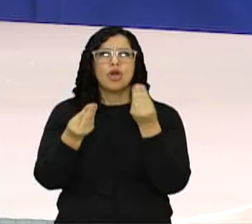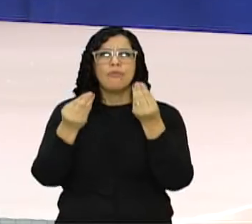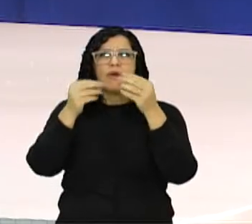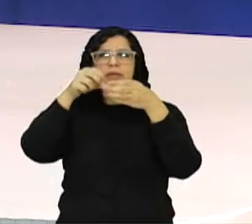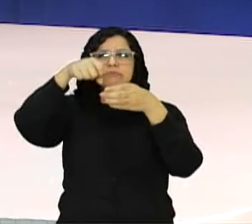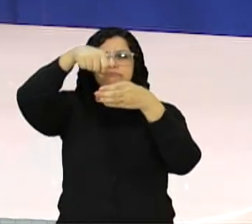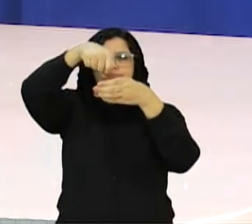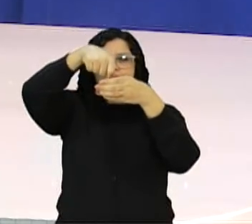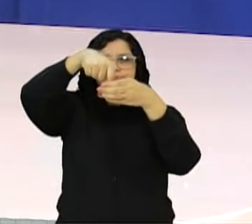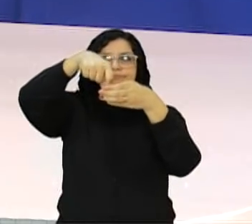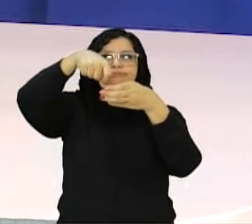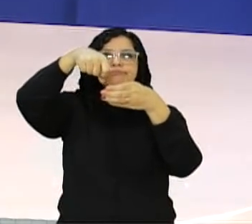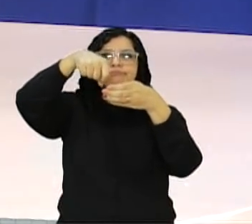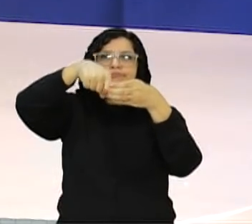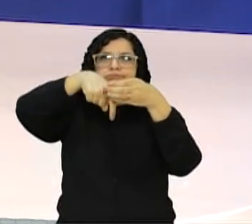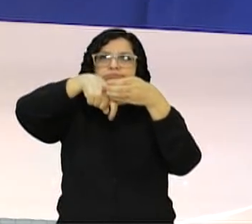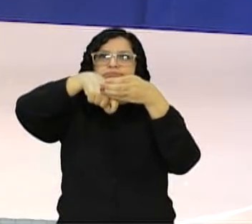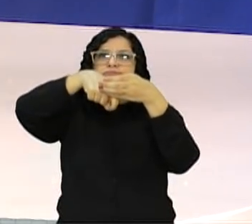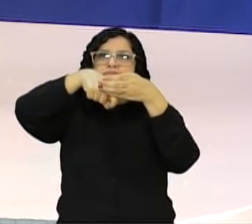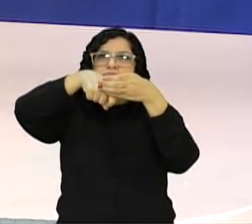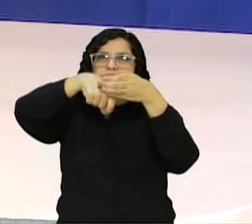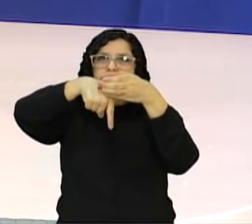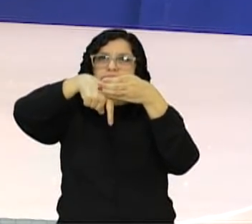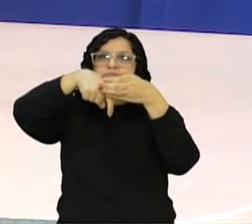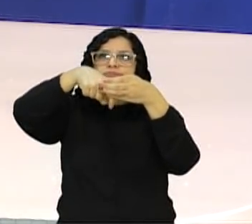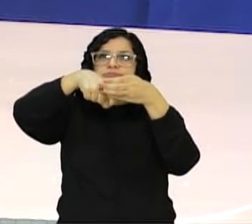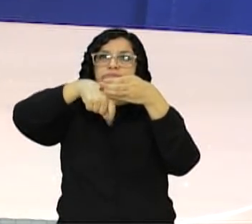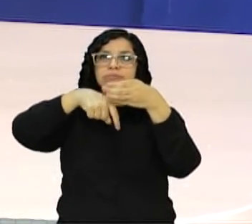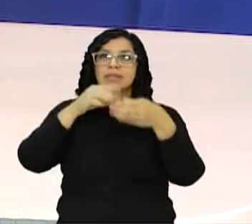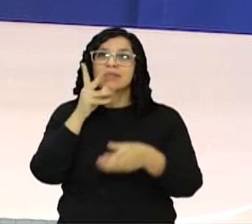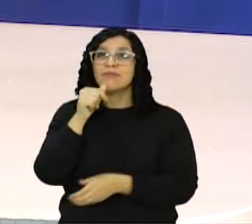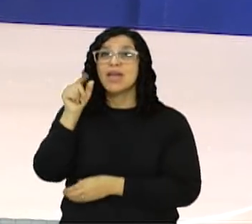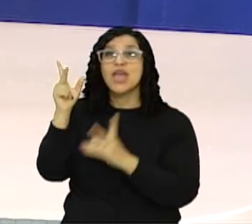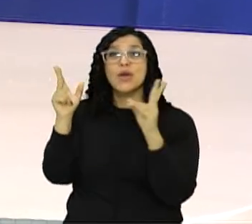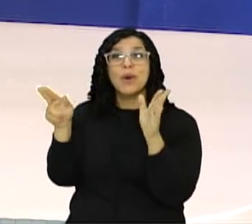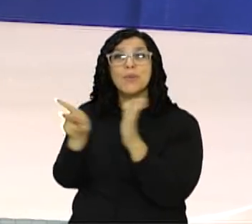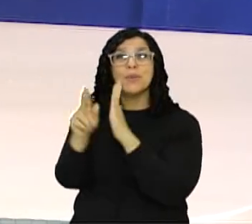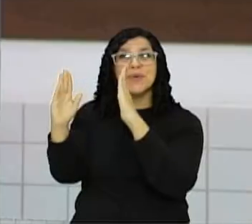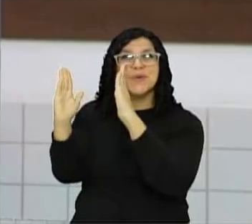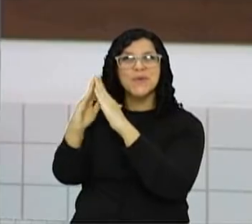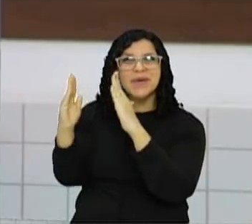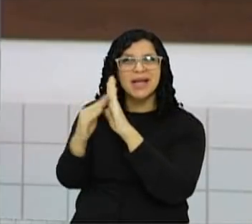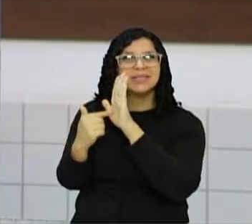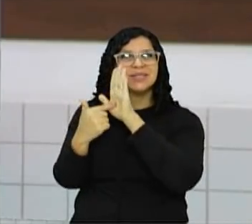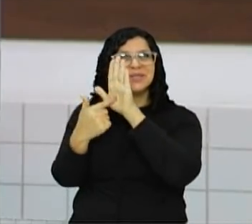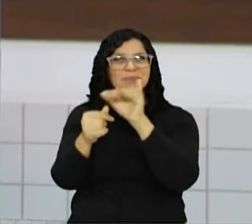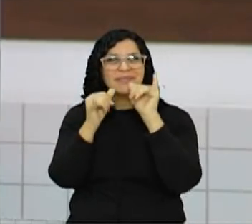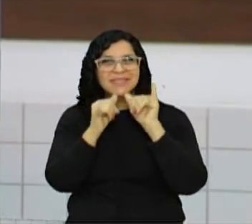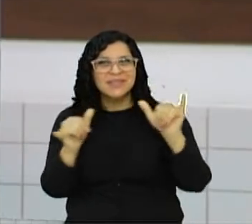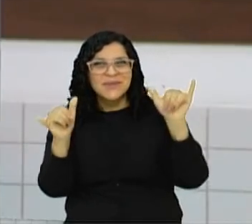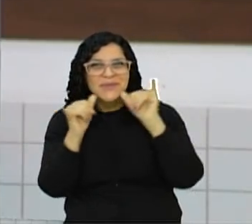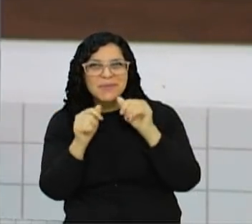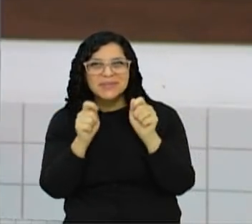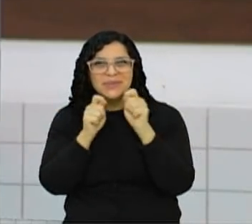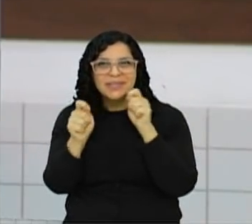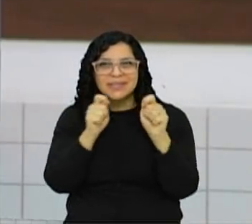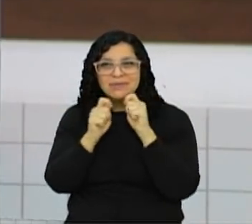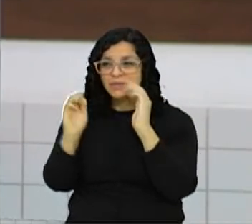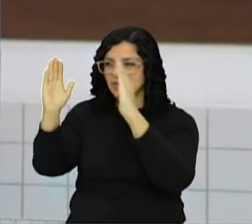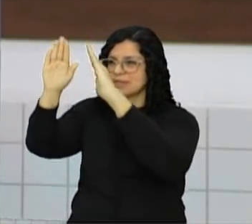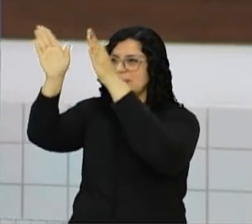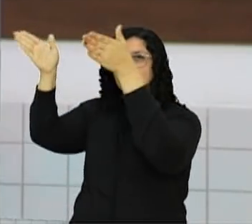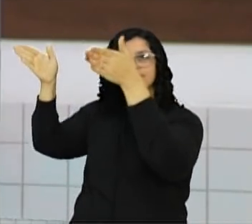vai demorando. E a mesma coisa que acontece com aquele filtro de barro que eu trouxe na nossa notícia. Quem tem ele em